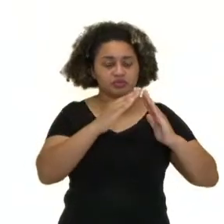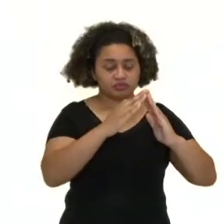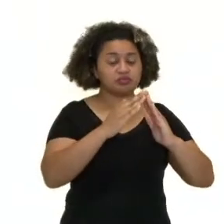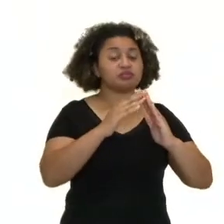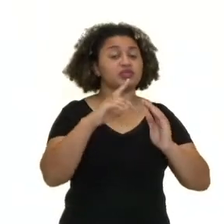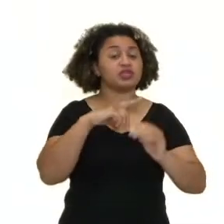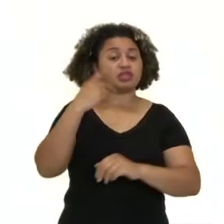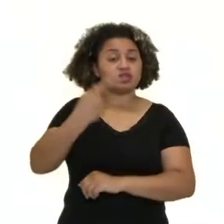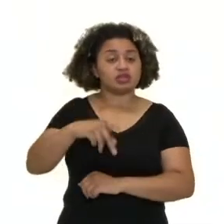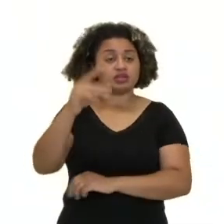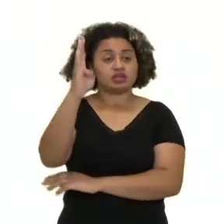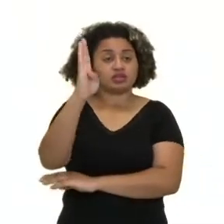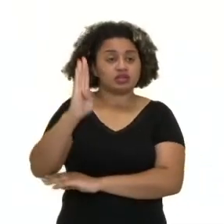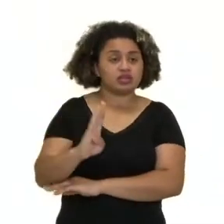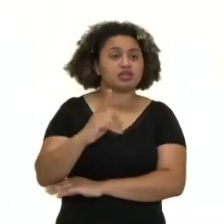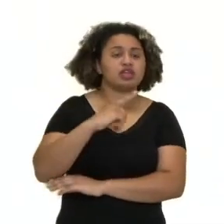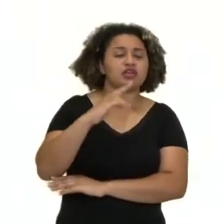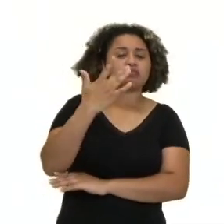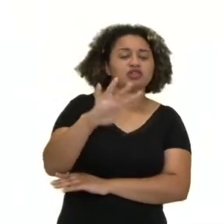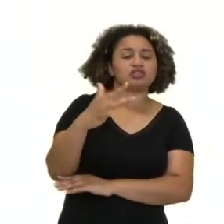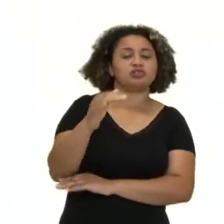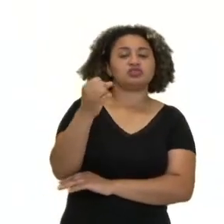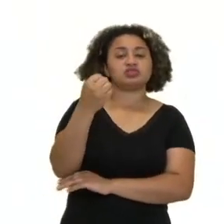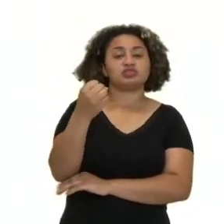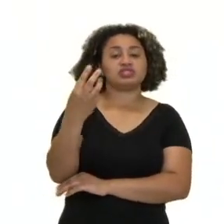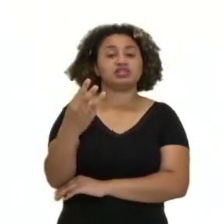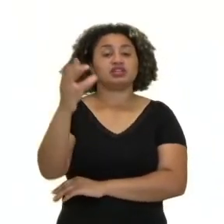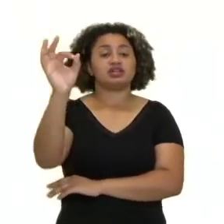permanentes no Brasil, aproximadamente